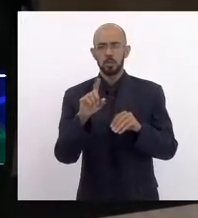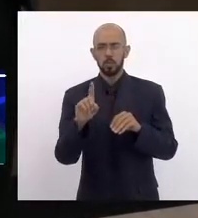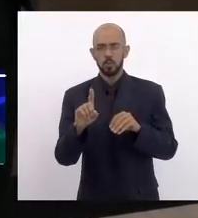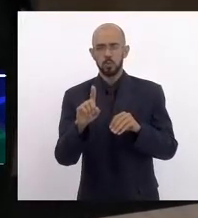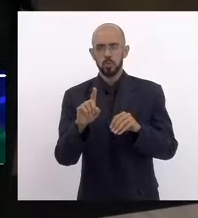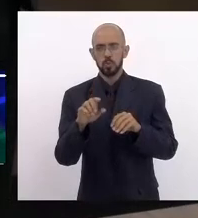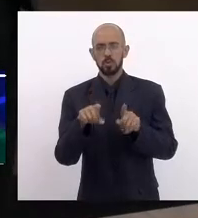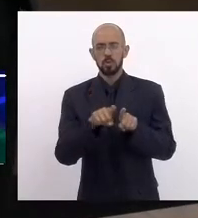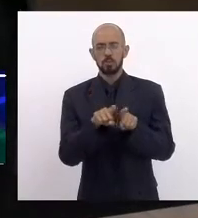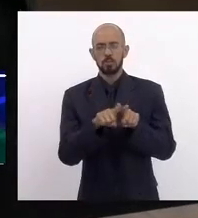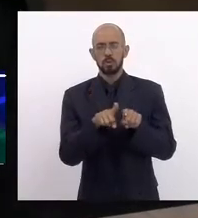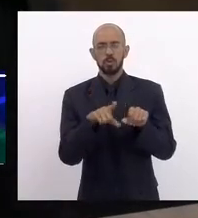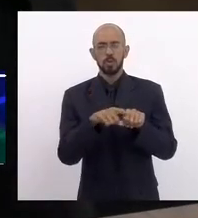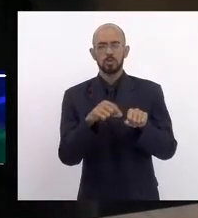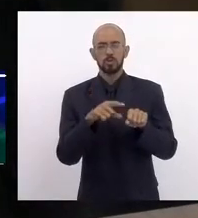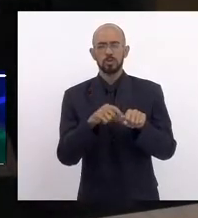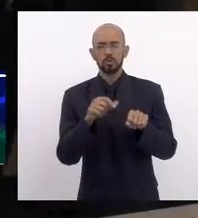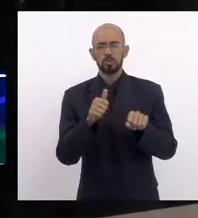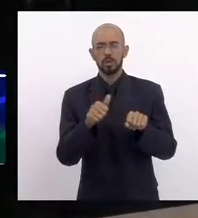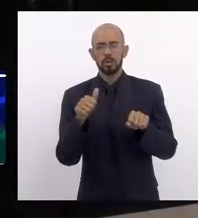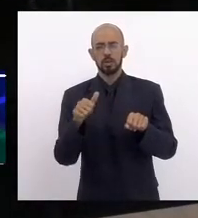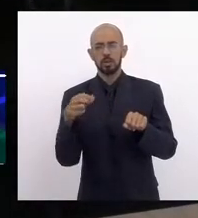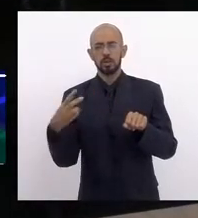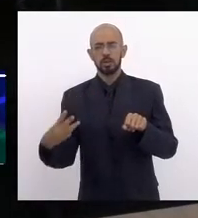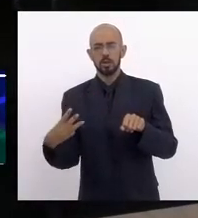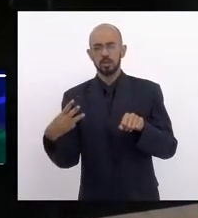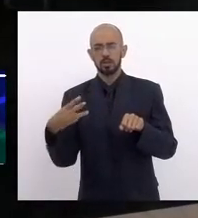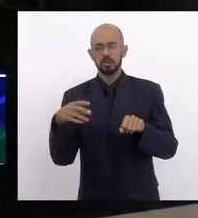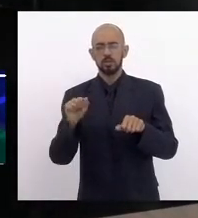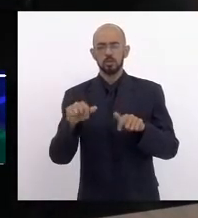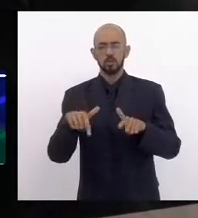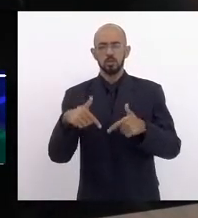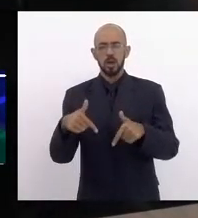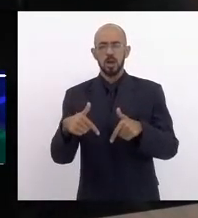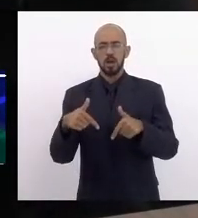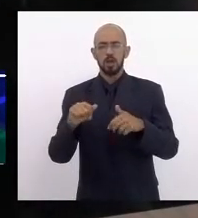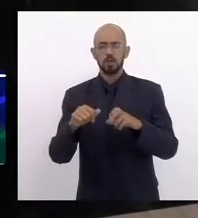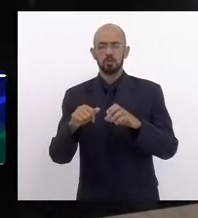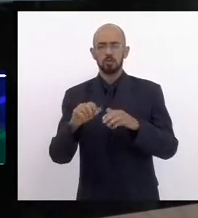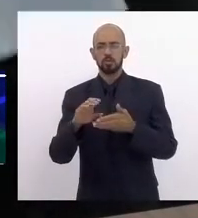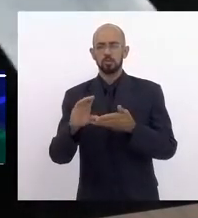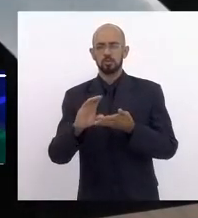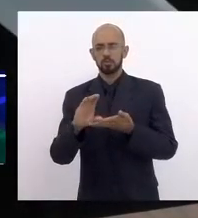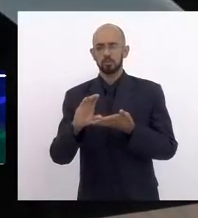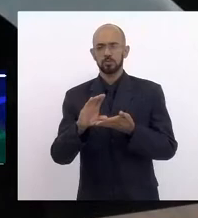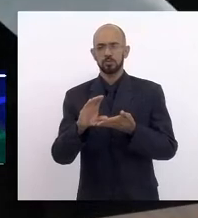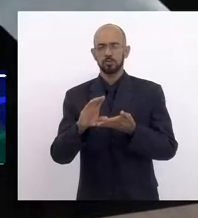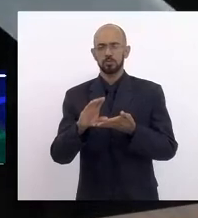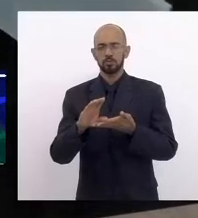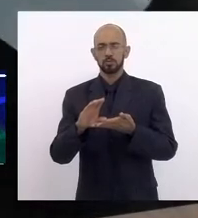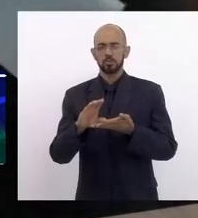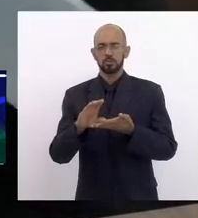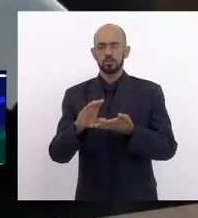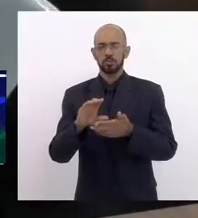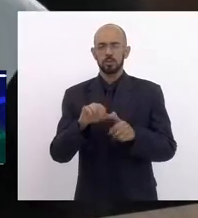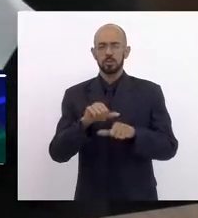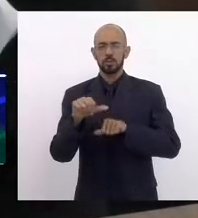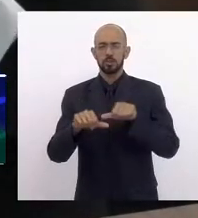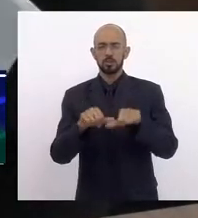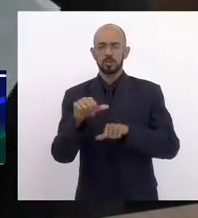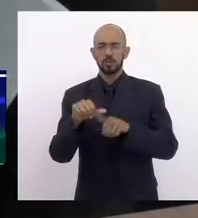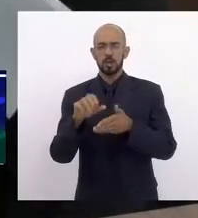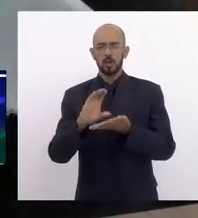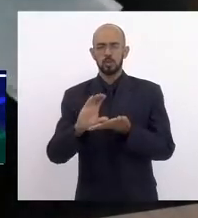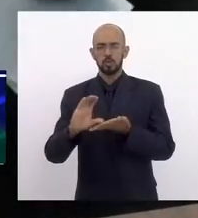artigo 113 do ato das disposições constitucionais transitórias da Constituição